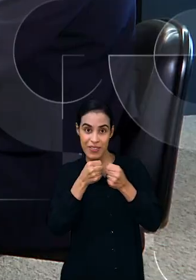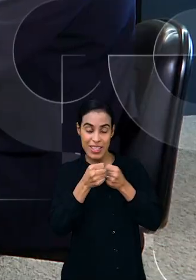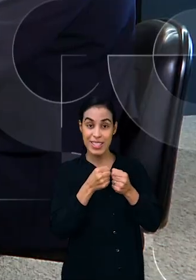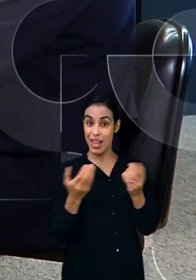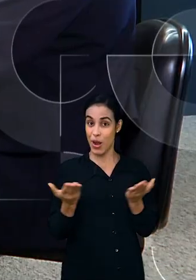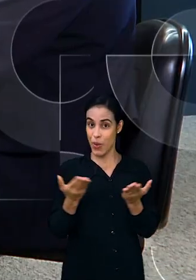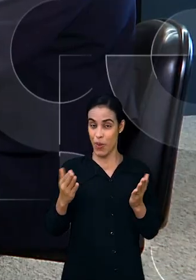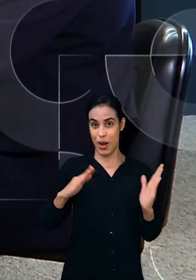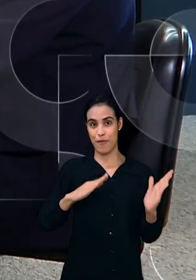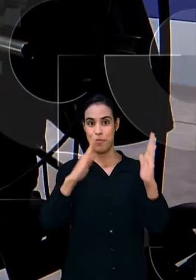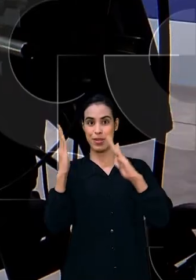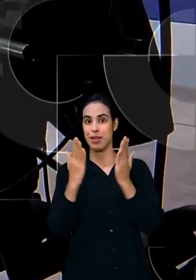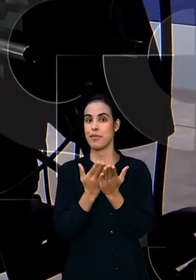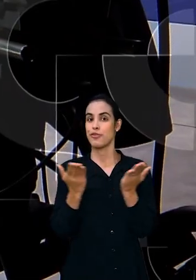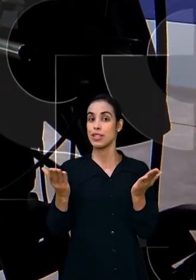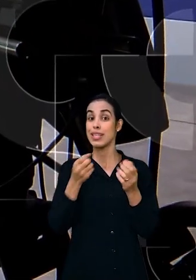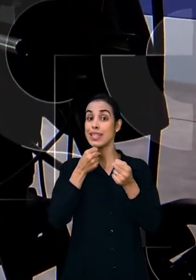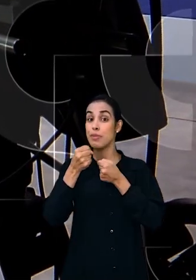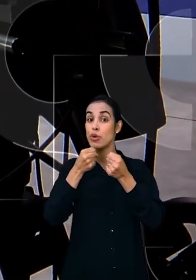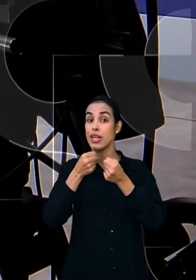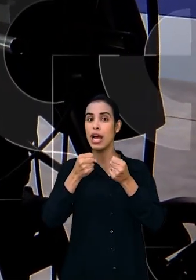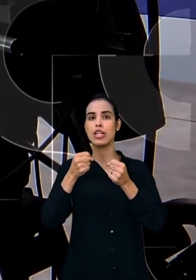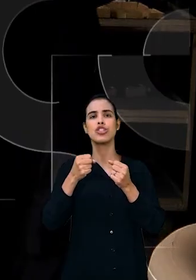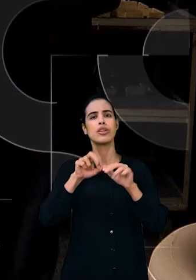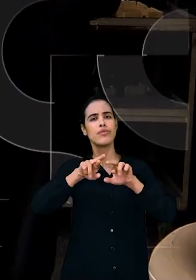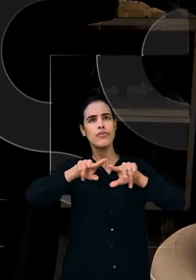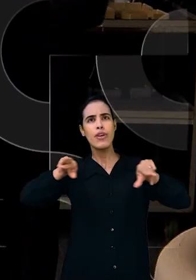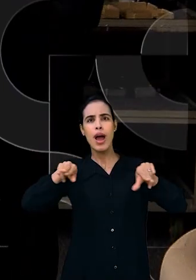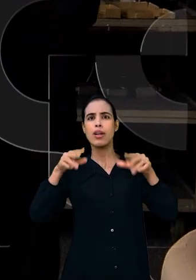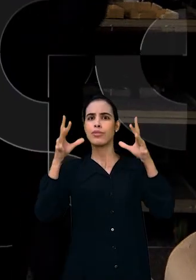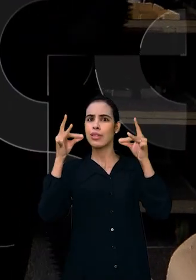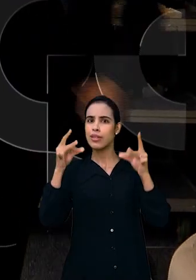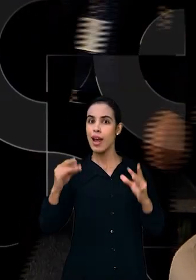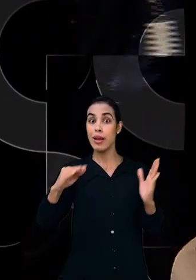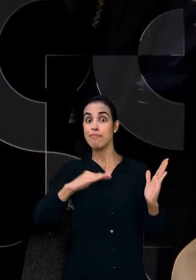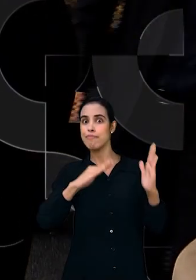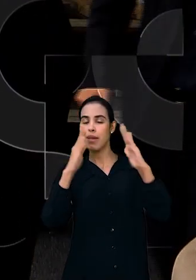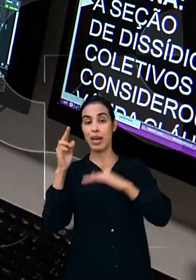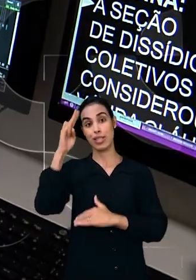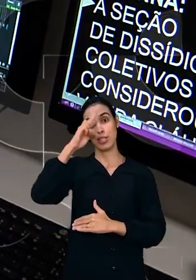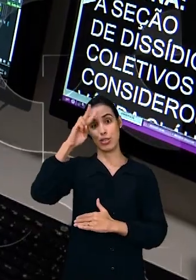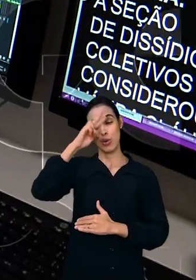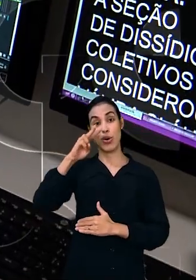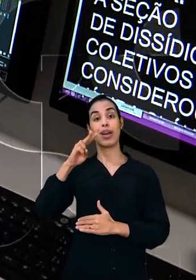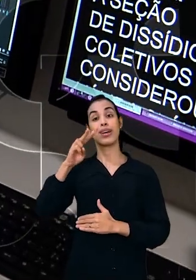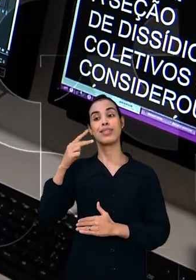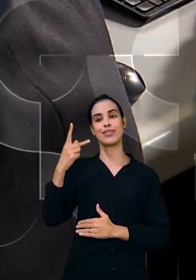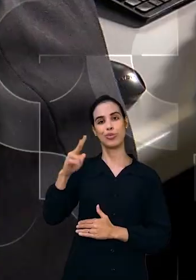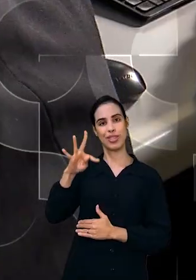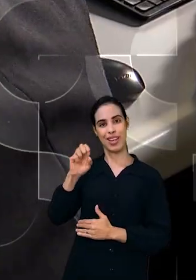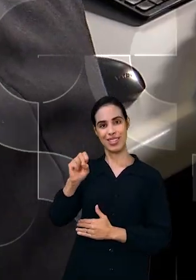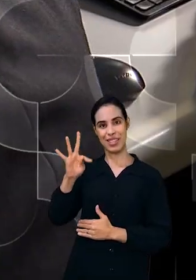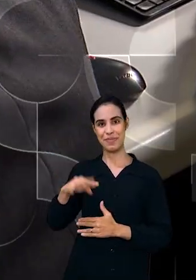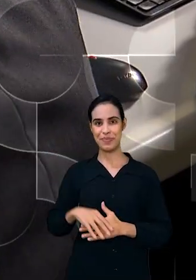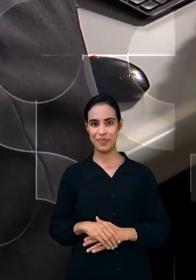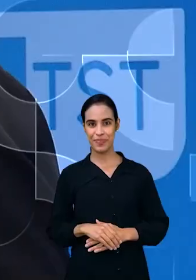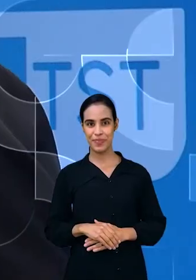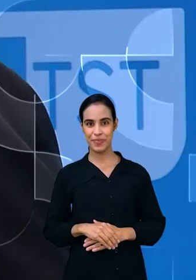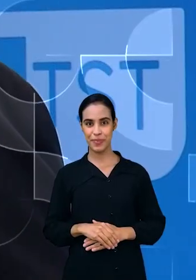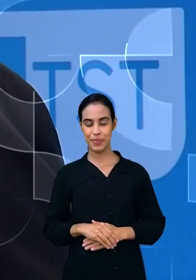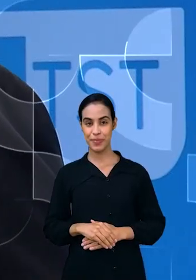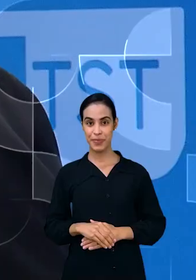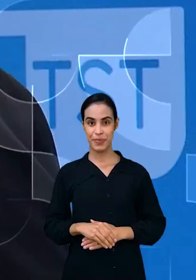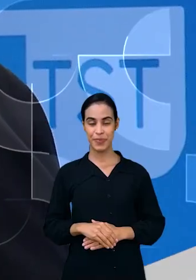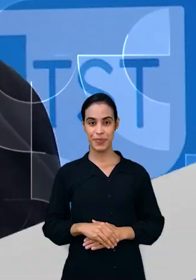e entrevistas. Nesta edição, você vai ver uma reportagem especial que conta toda a trajetória do programa do Tribunal Superior